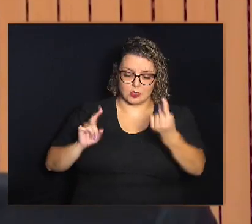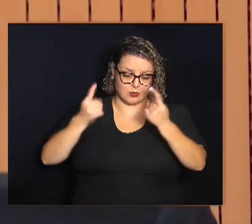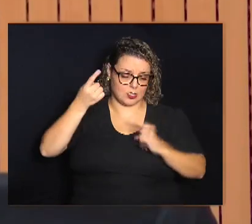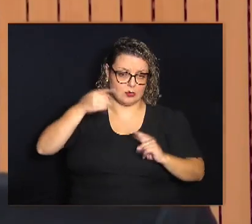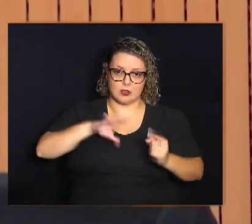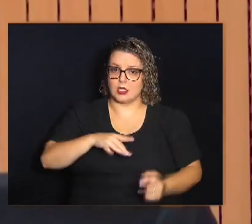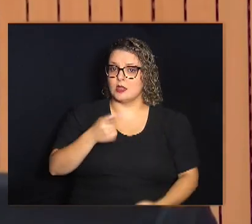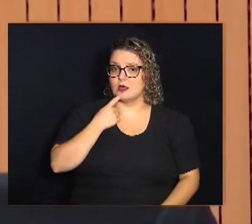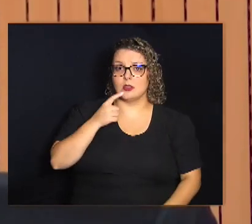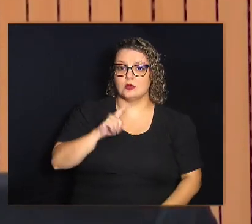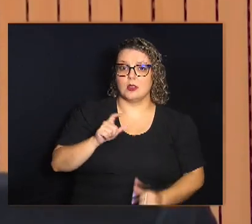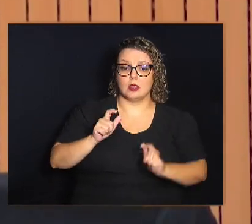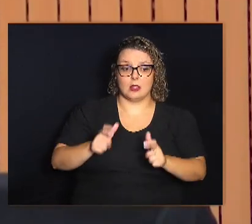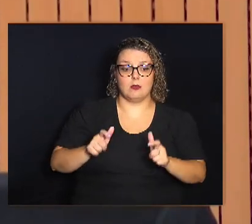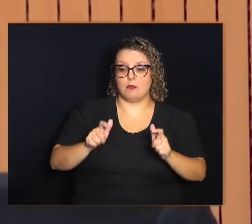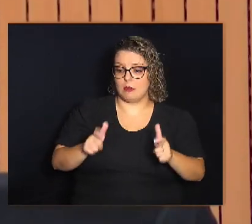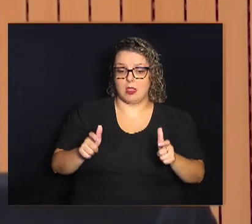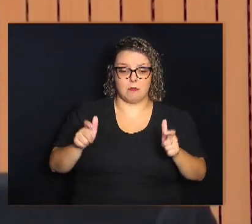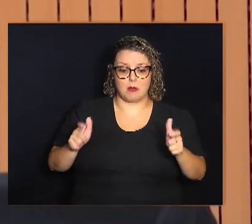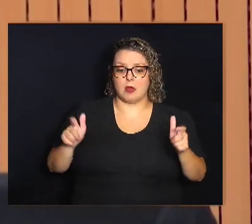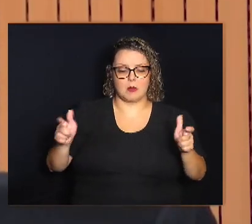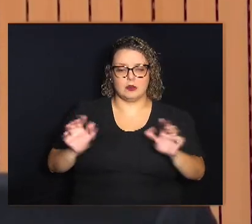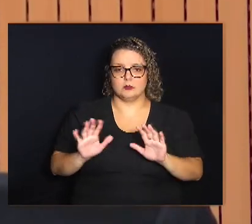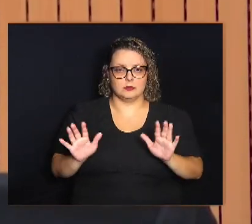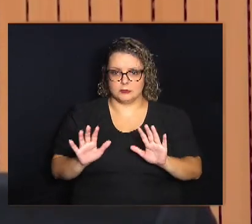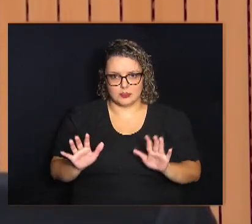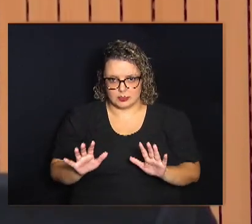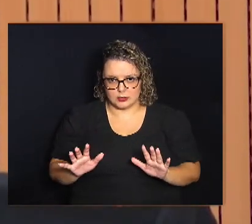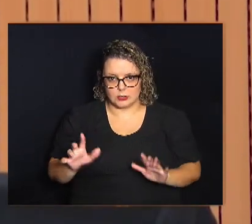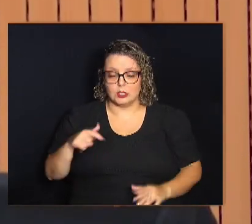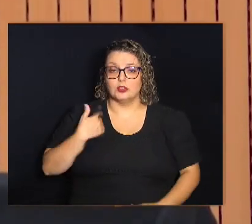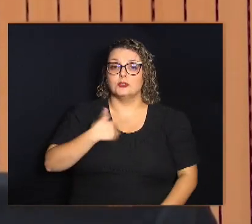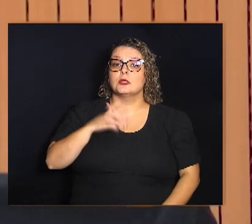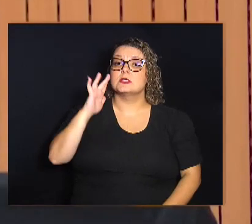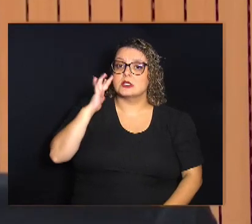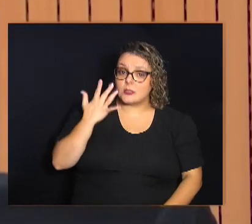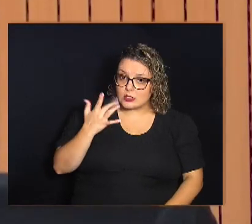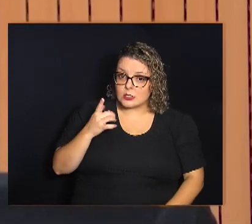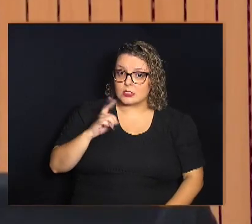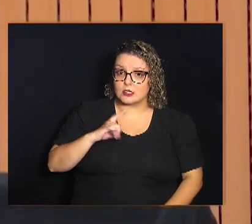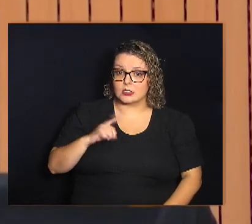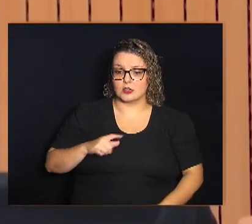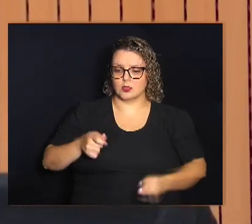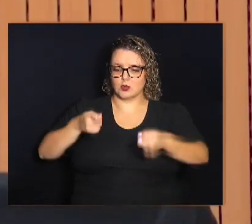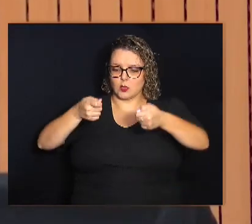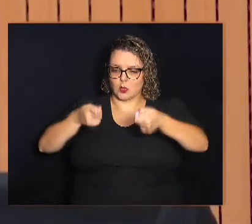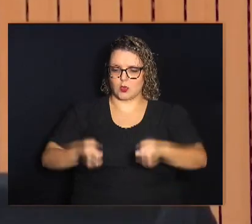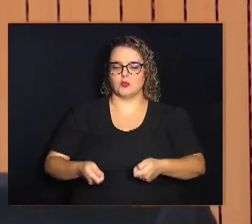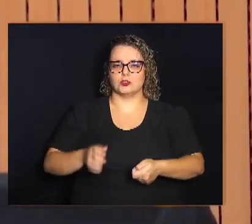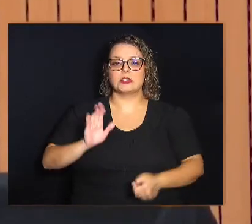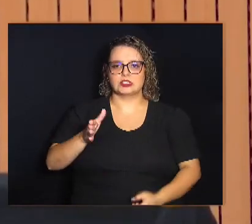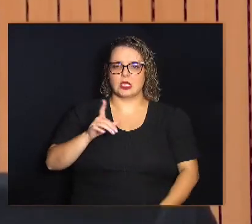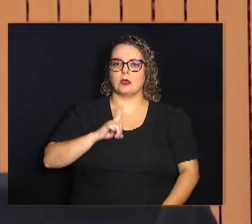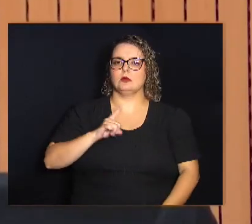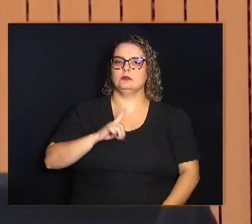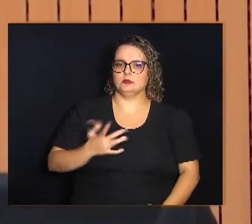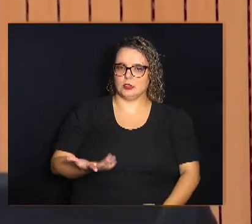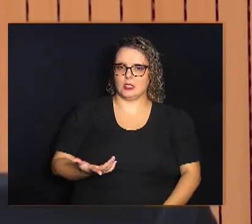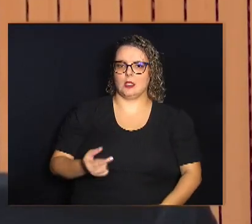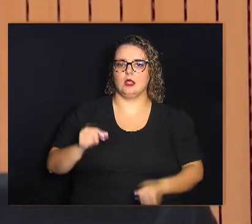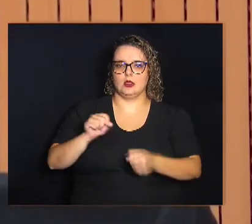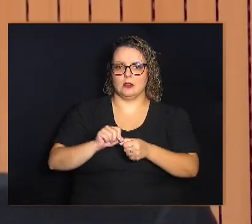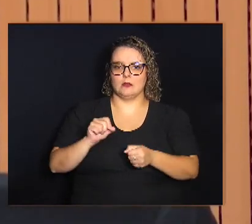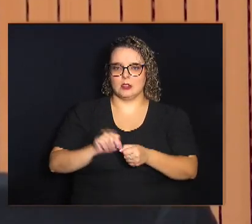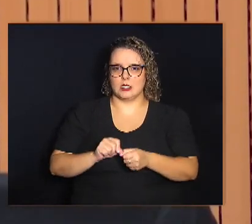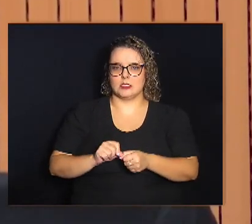que ficar crescendo. A gente acha que a gente tem que consolidar o que a gente tem, fazer com que